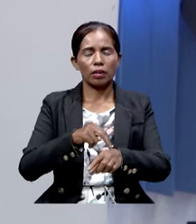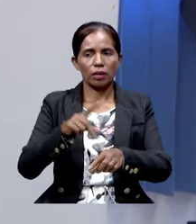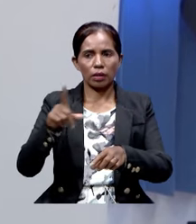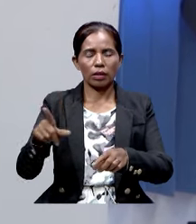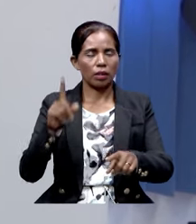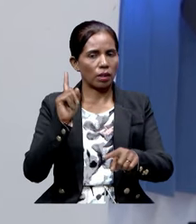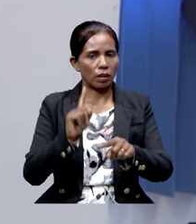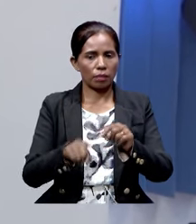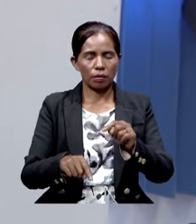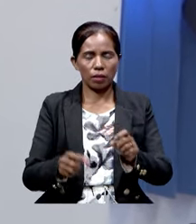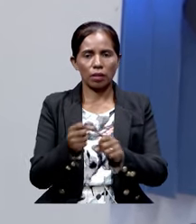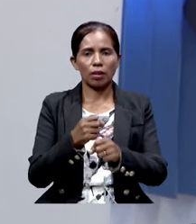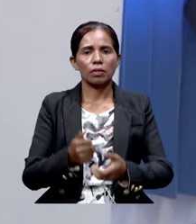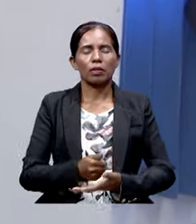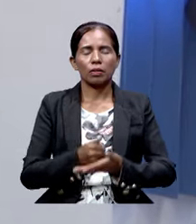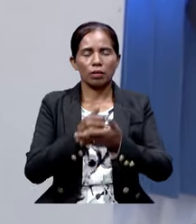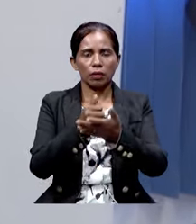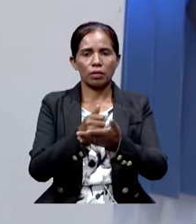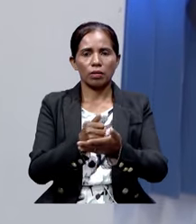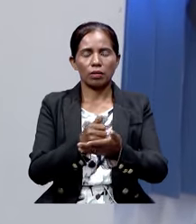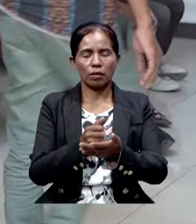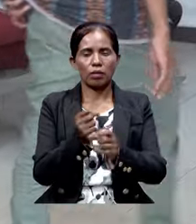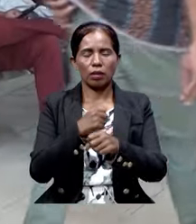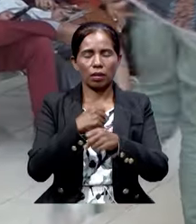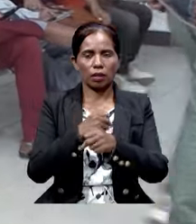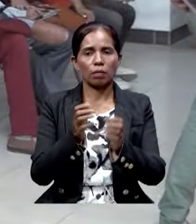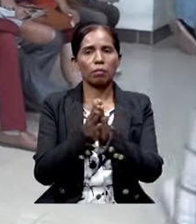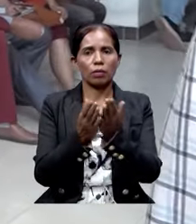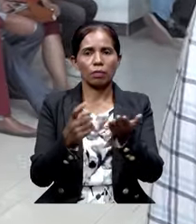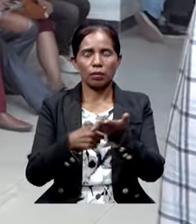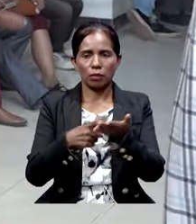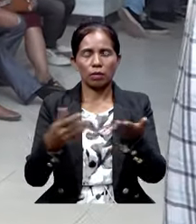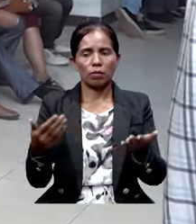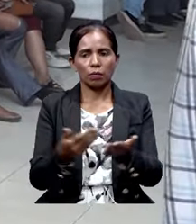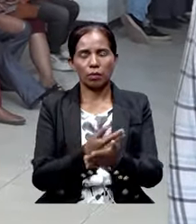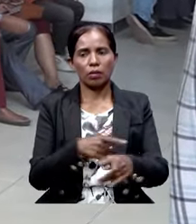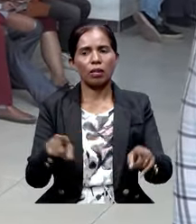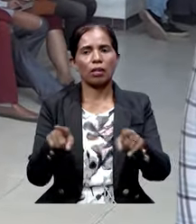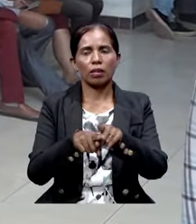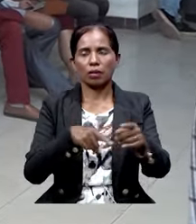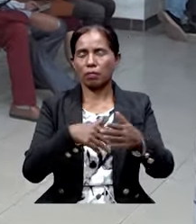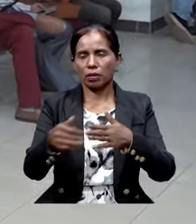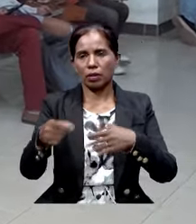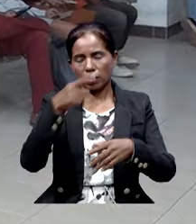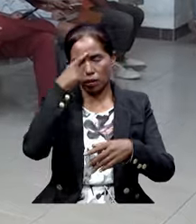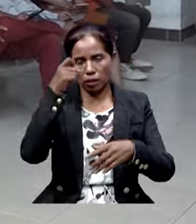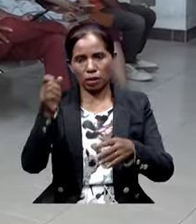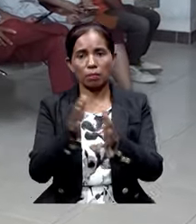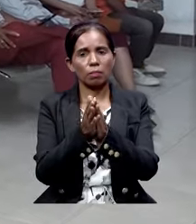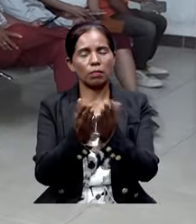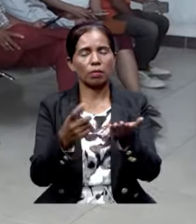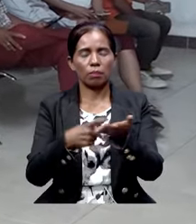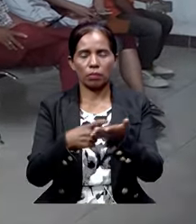la bele halo atendimento ba trata passaporte fom hanesan babain horazão karneta